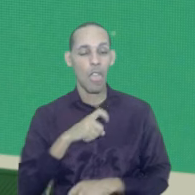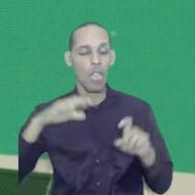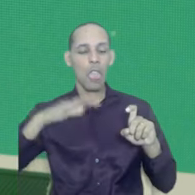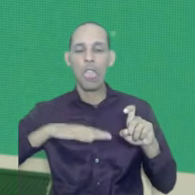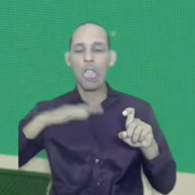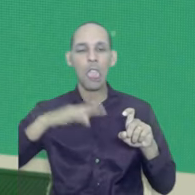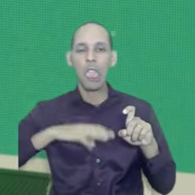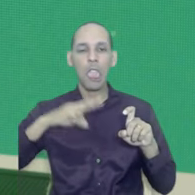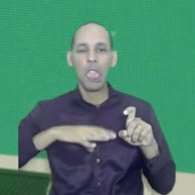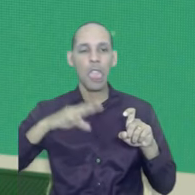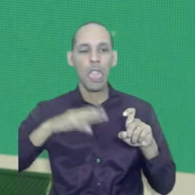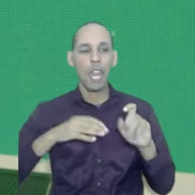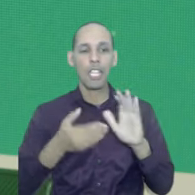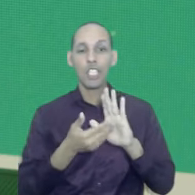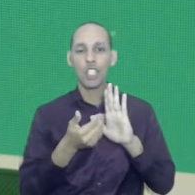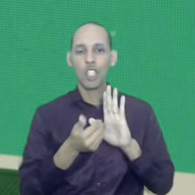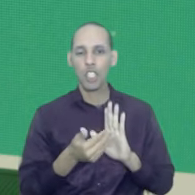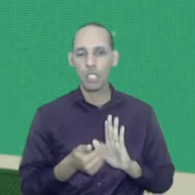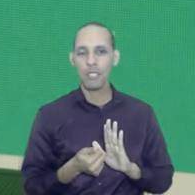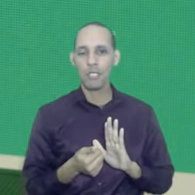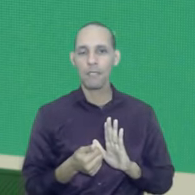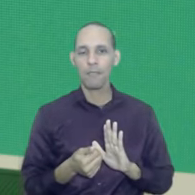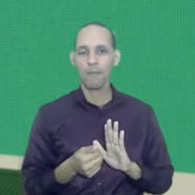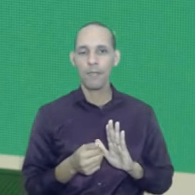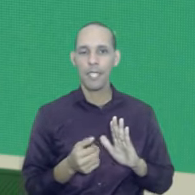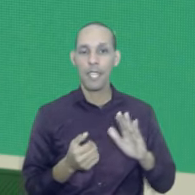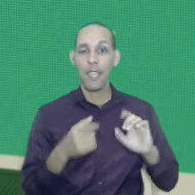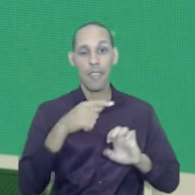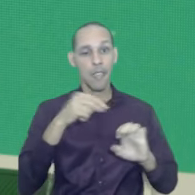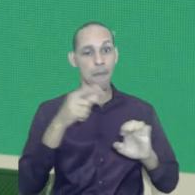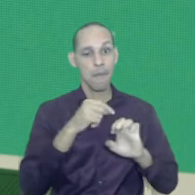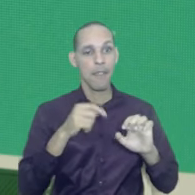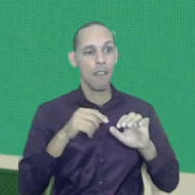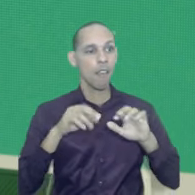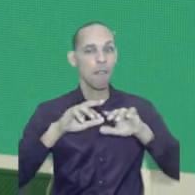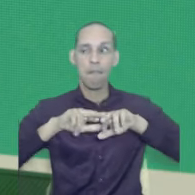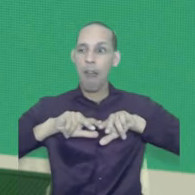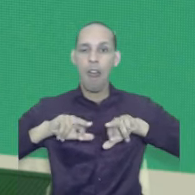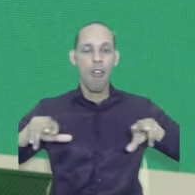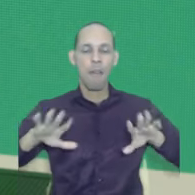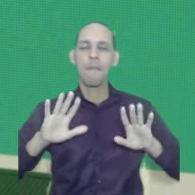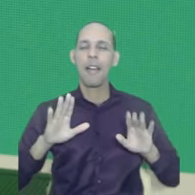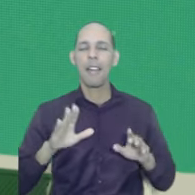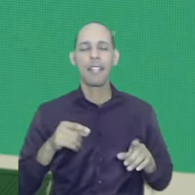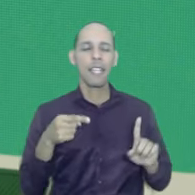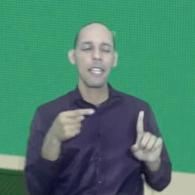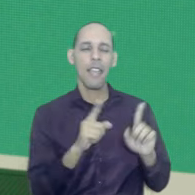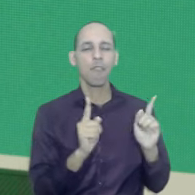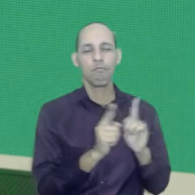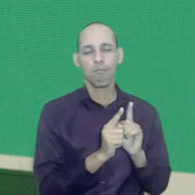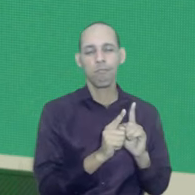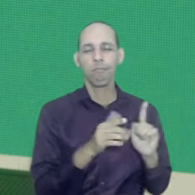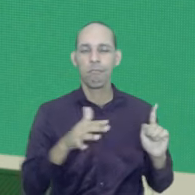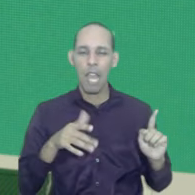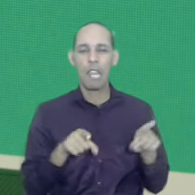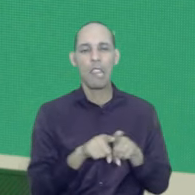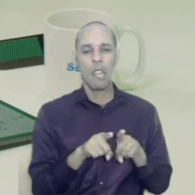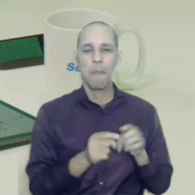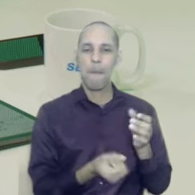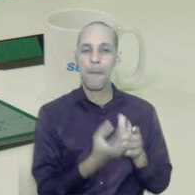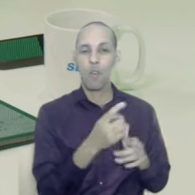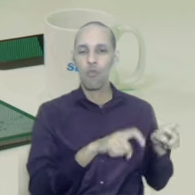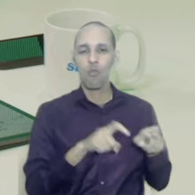para todo tipo de empresário mas pro pro para esse pequeno e médio produtor rural que que você me me fala em relação a isso